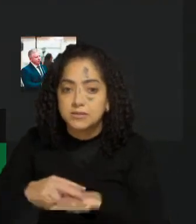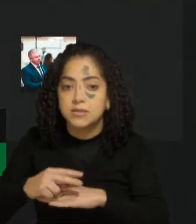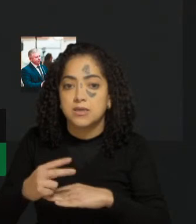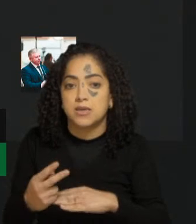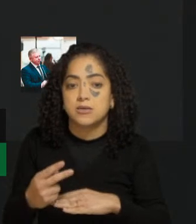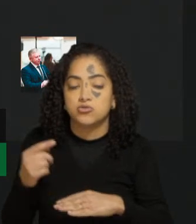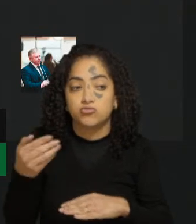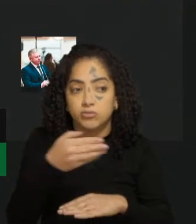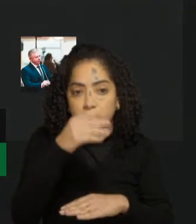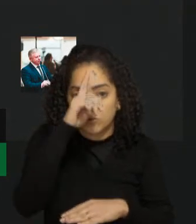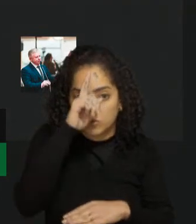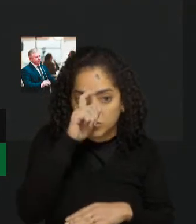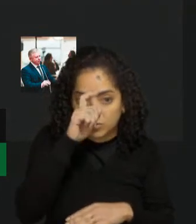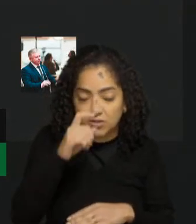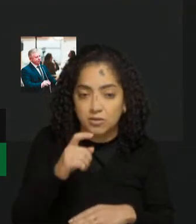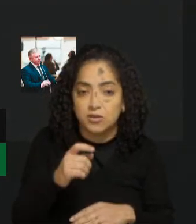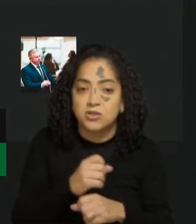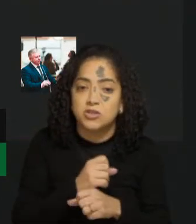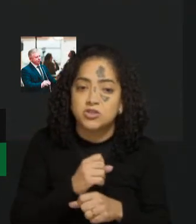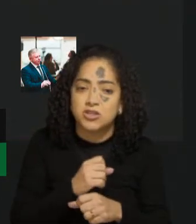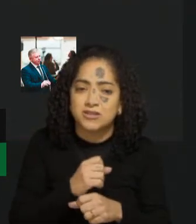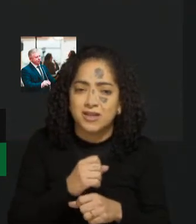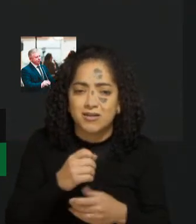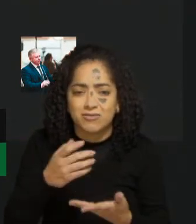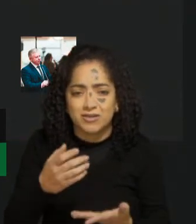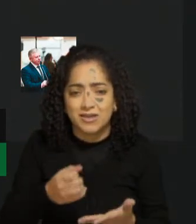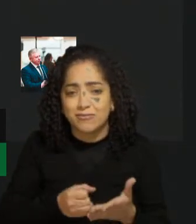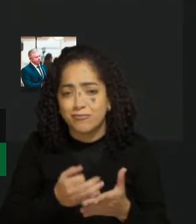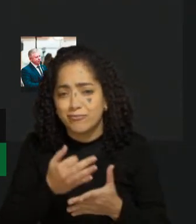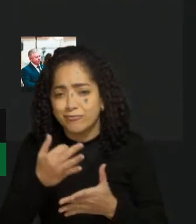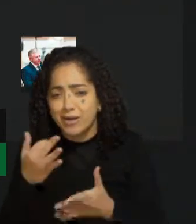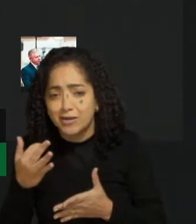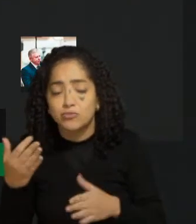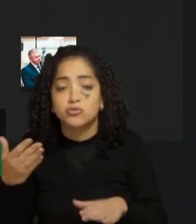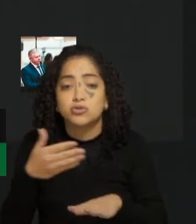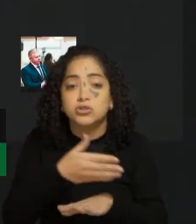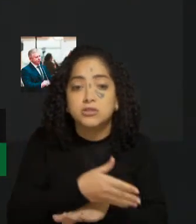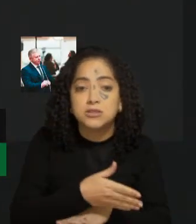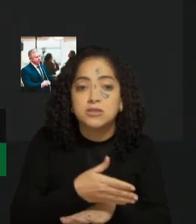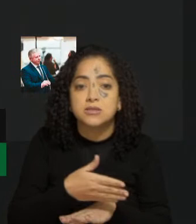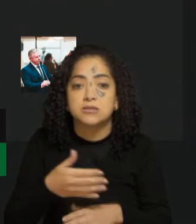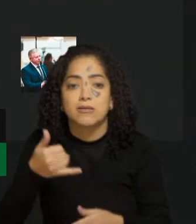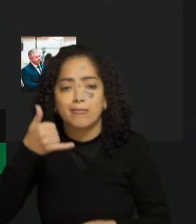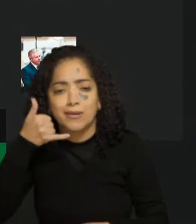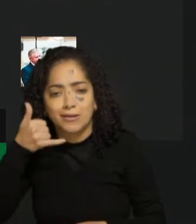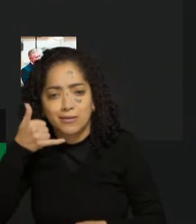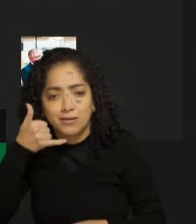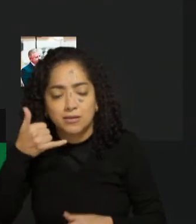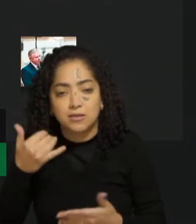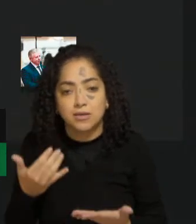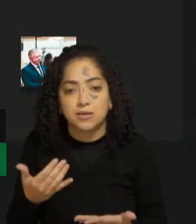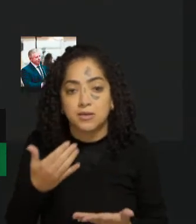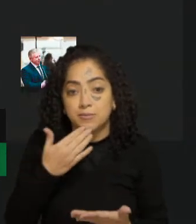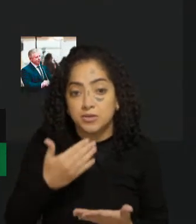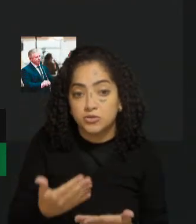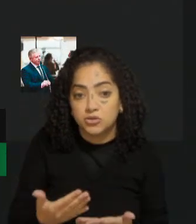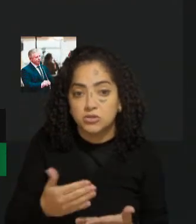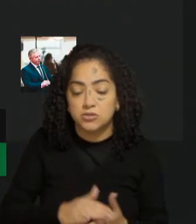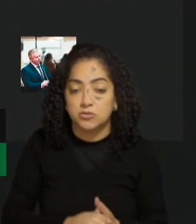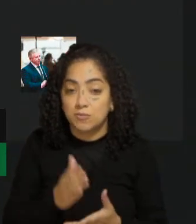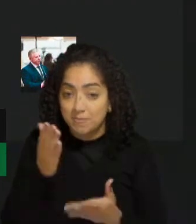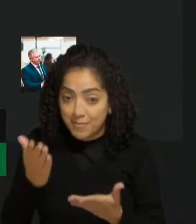hospital que tu tava já dias com aquela situação e nós num evento e tu liga desliga o telefone então são médico como